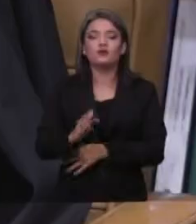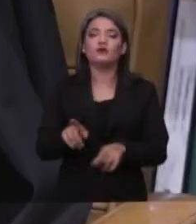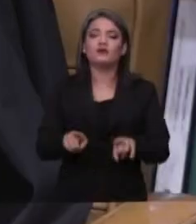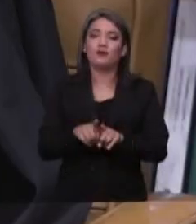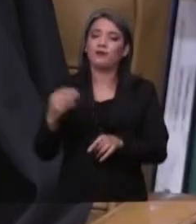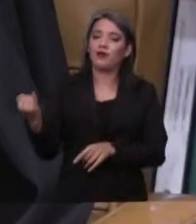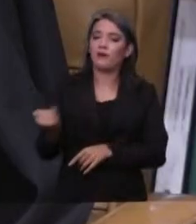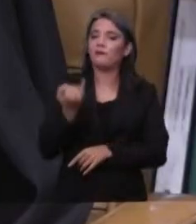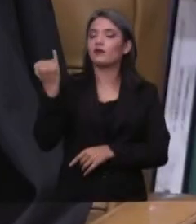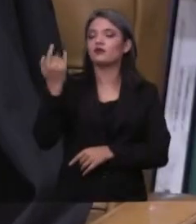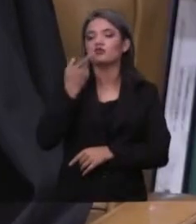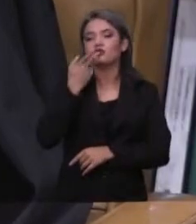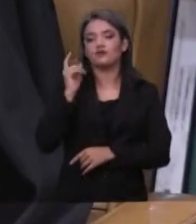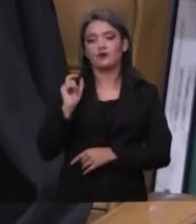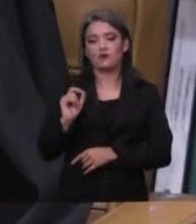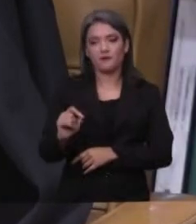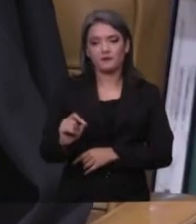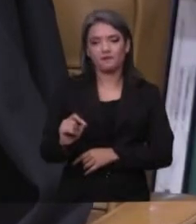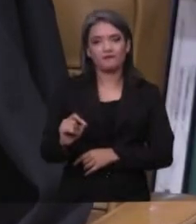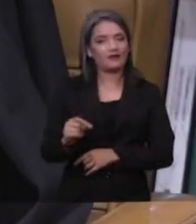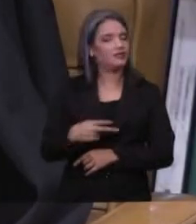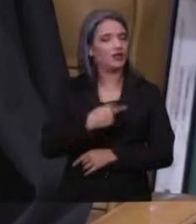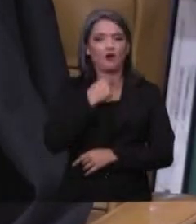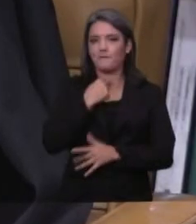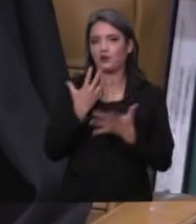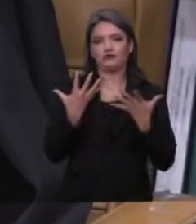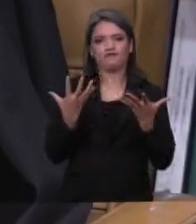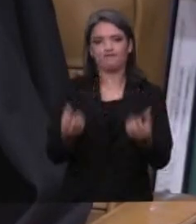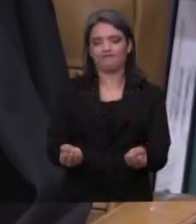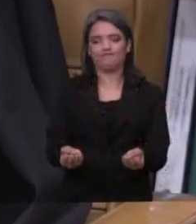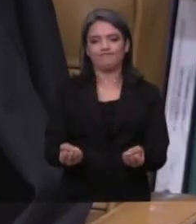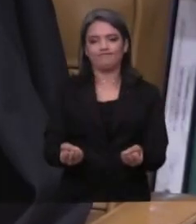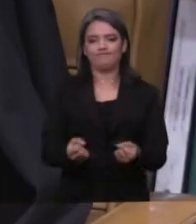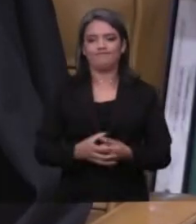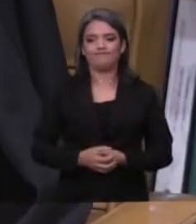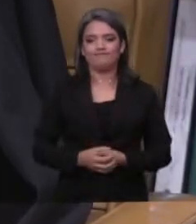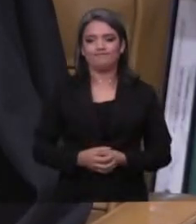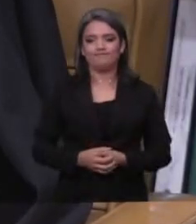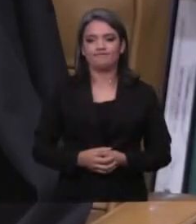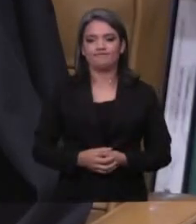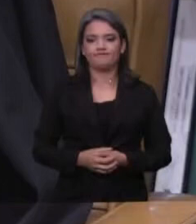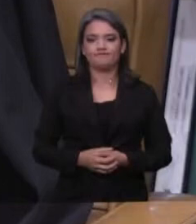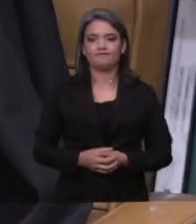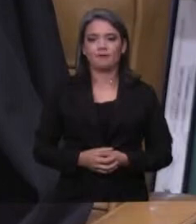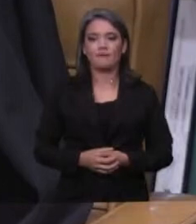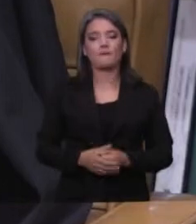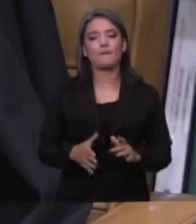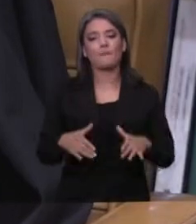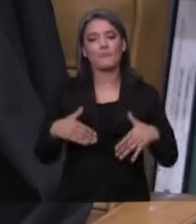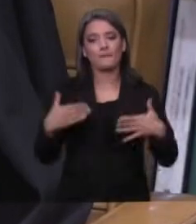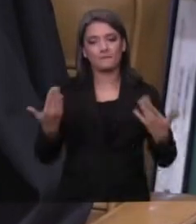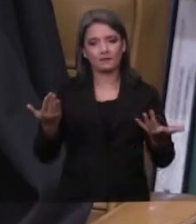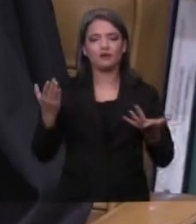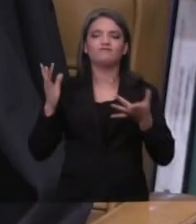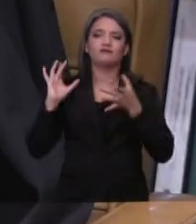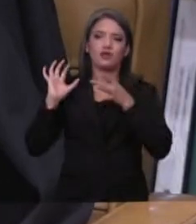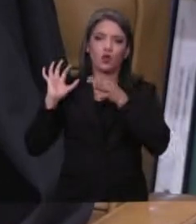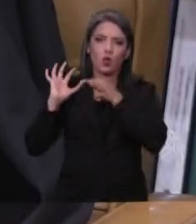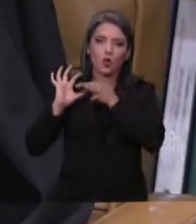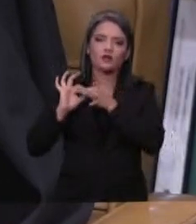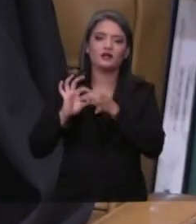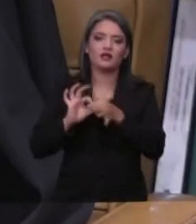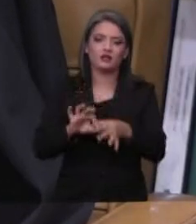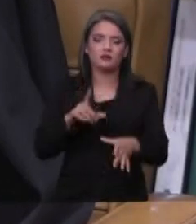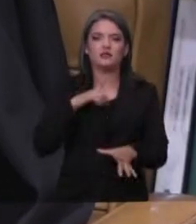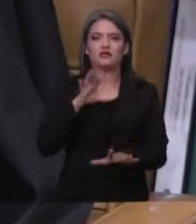reafirmação de que isso é inaceitável. Portanto, presidente, esse é o contexto em que eu acho que se situa